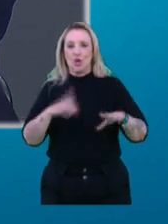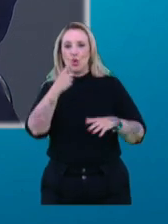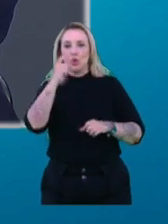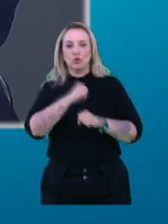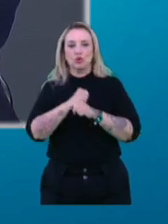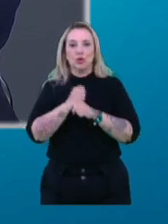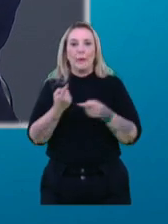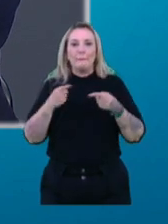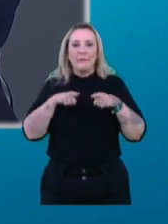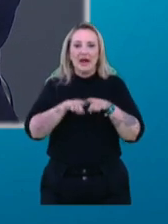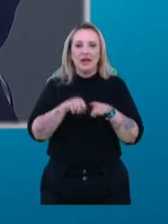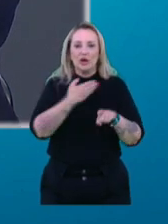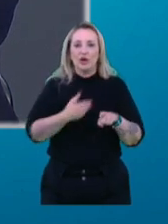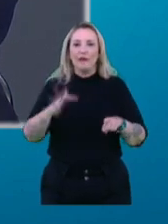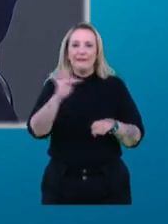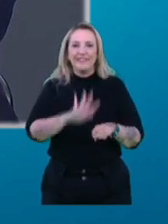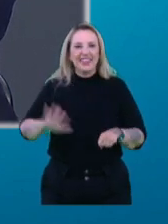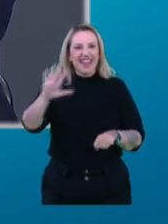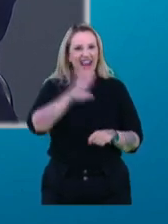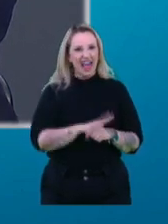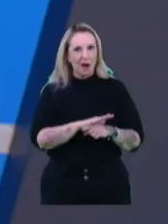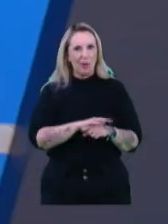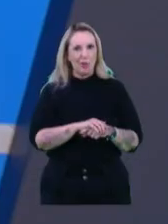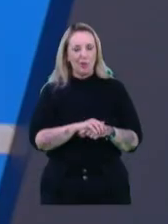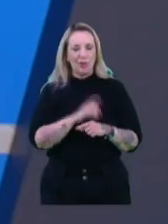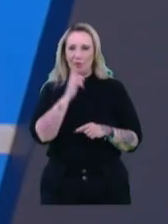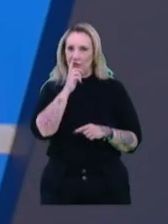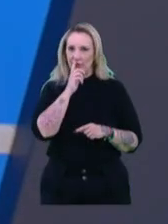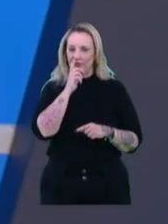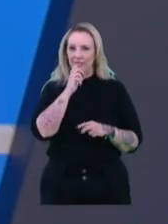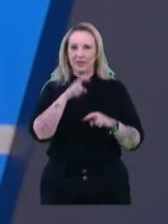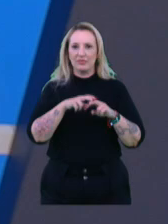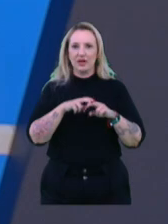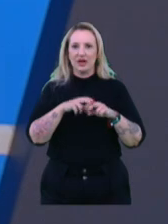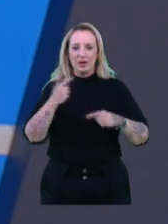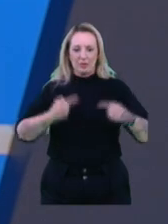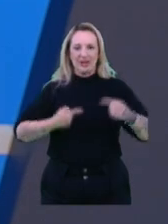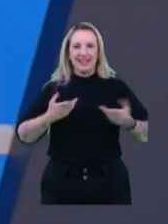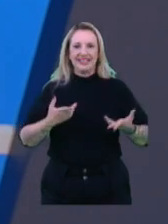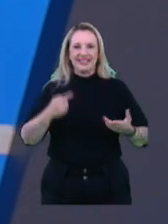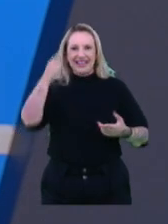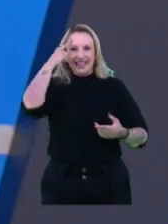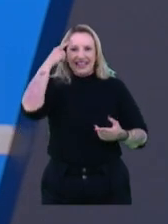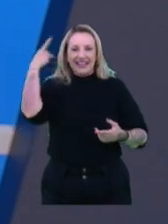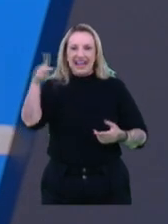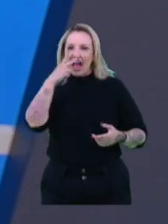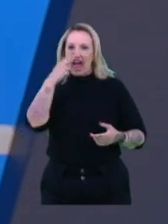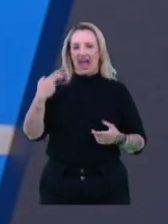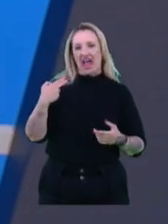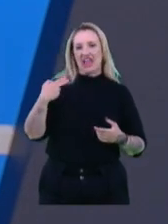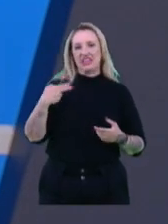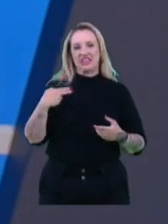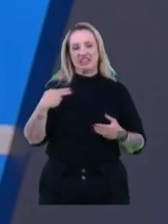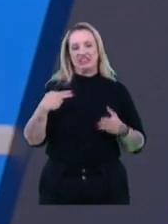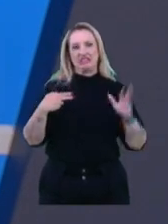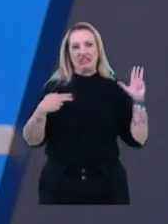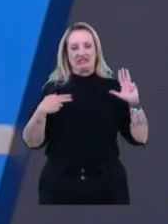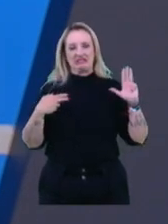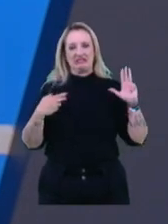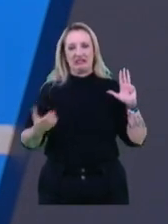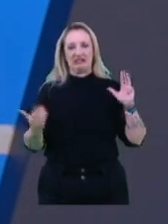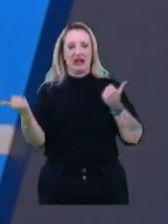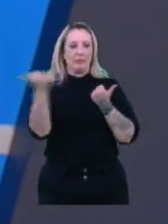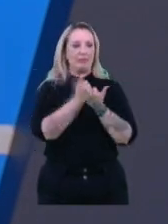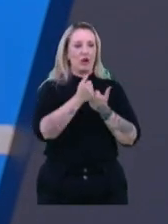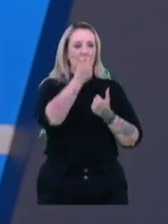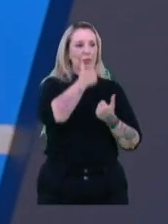último ano parcerias com o governo federal por politicagem porque na cabeça dele Ah vai vir coisa do governo federal o Lula